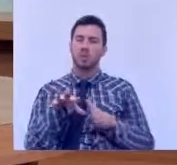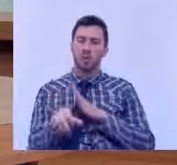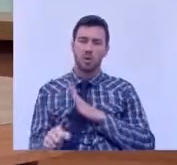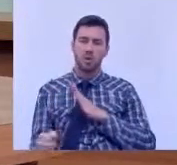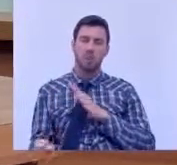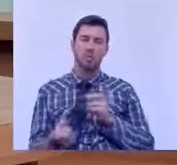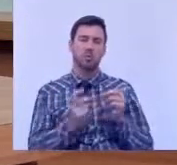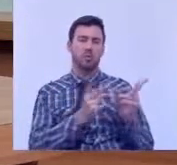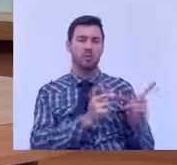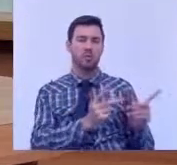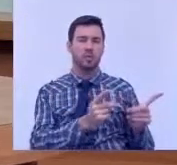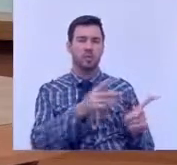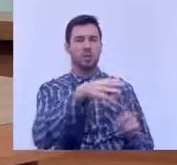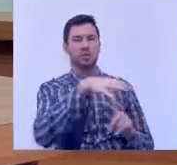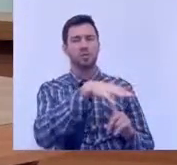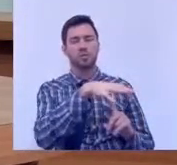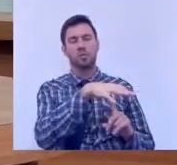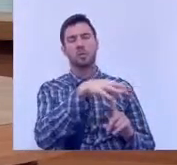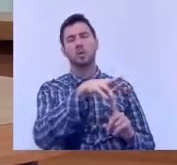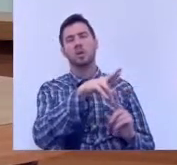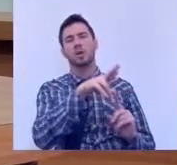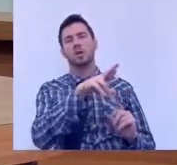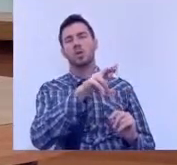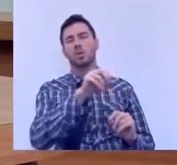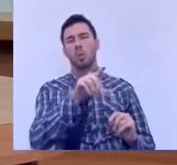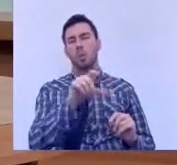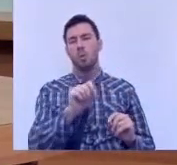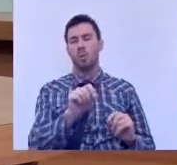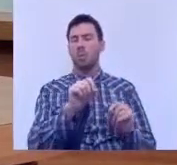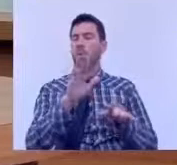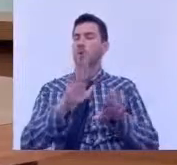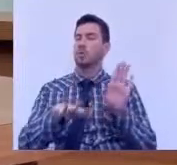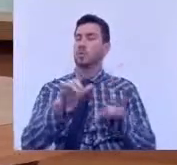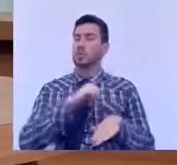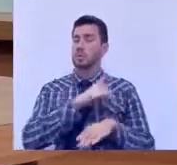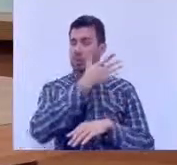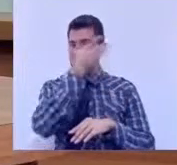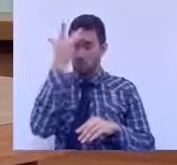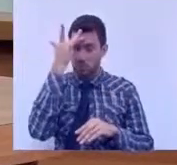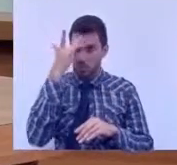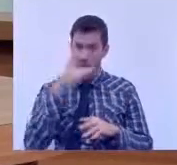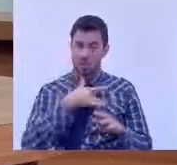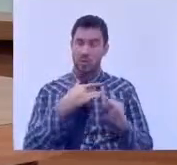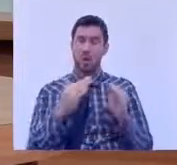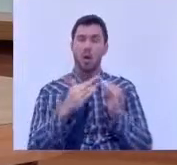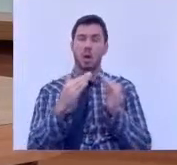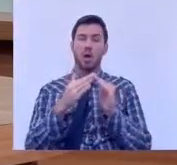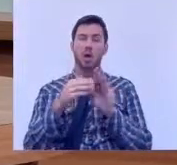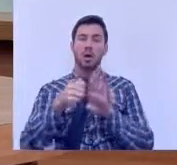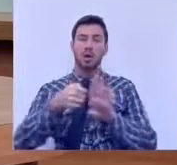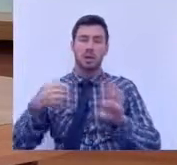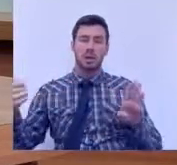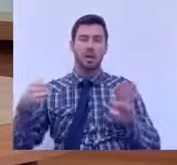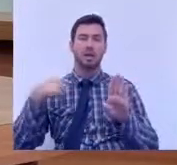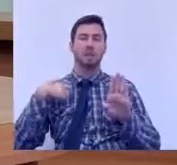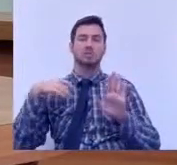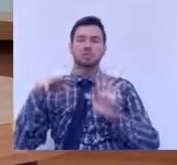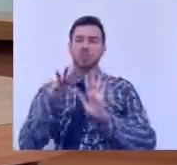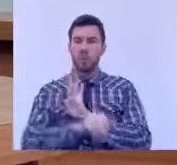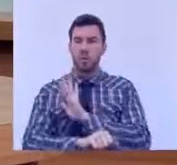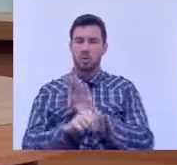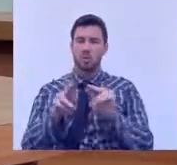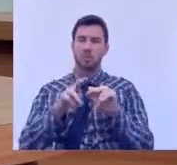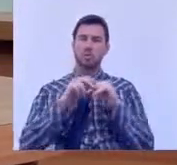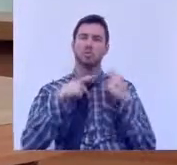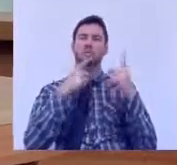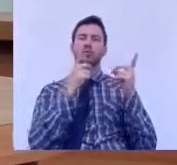Tem pessoas que têm suas casas arrombadas várias vezes, muitas vezes duas, três vezes no mesmo mês, para que as pessoas, e